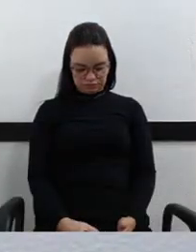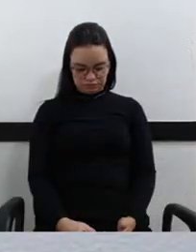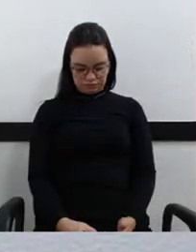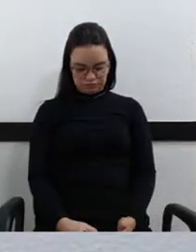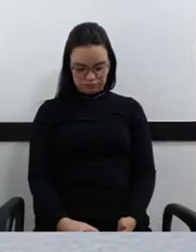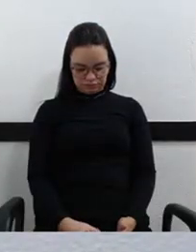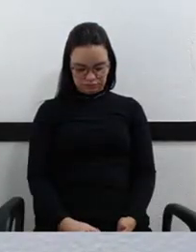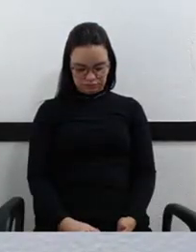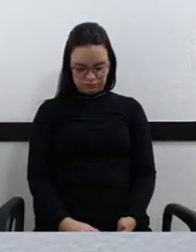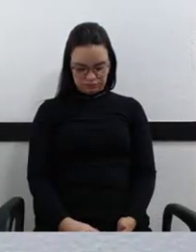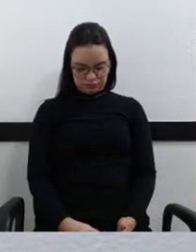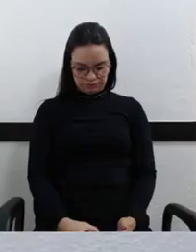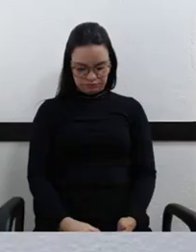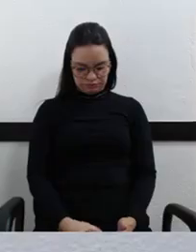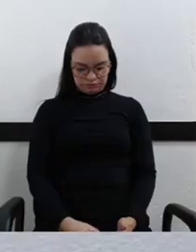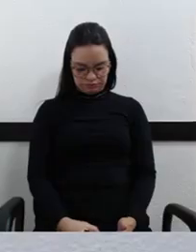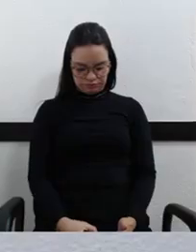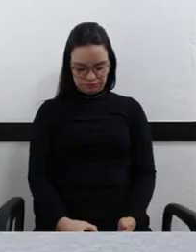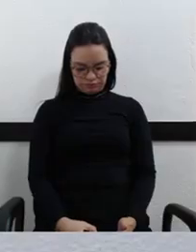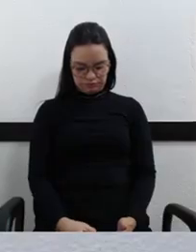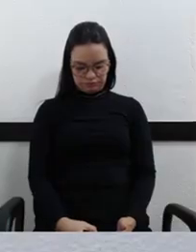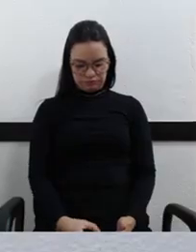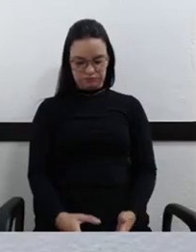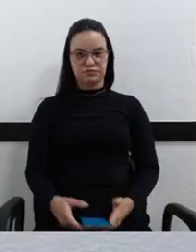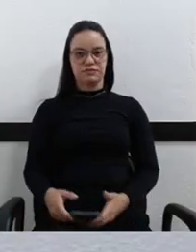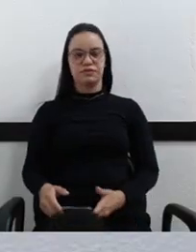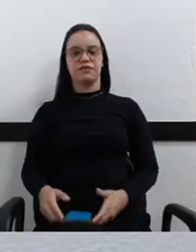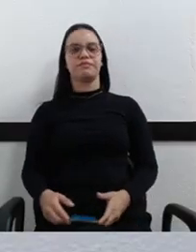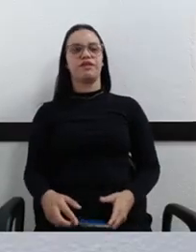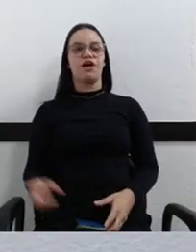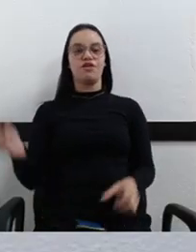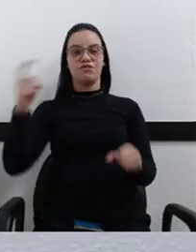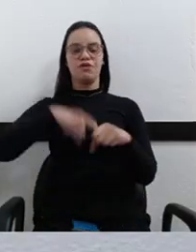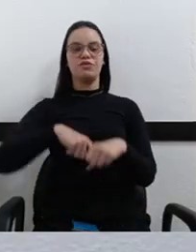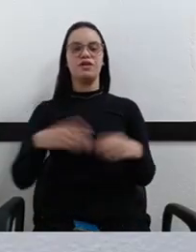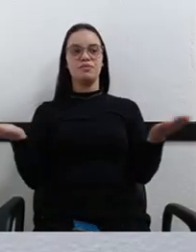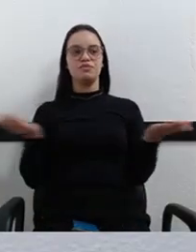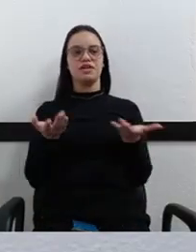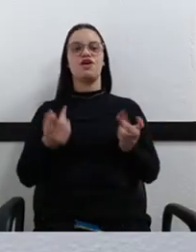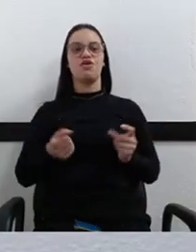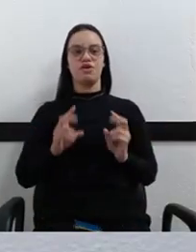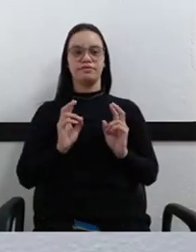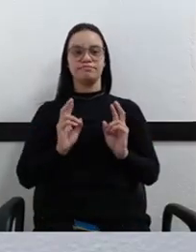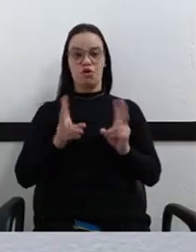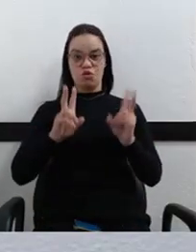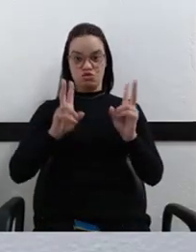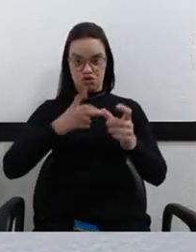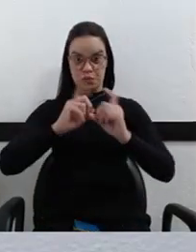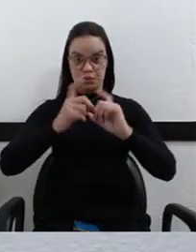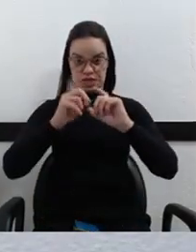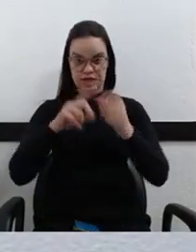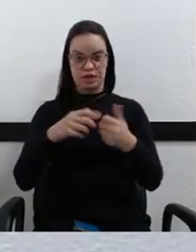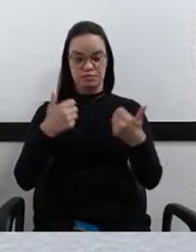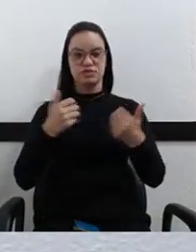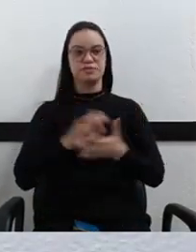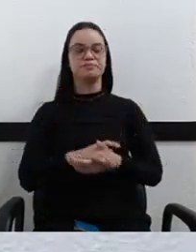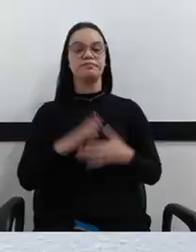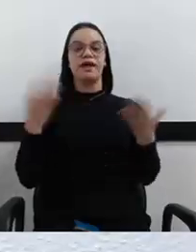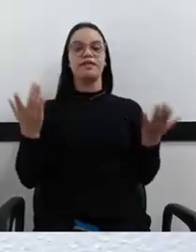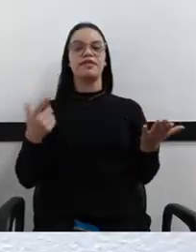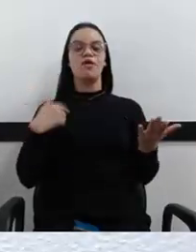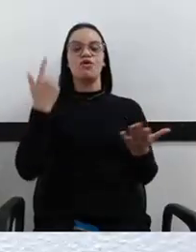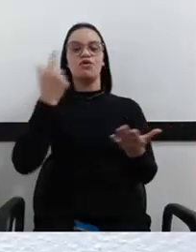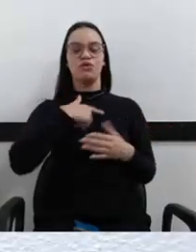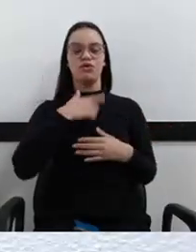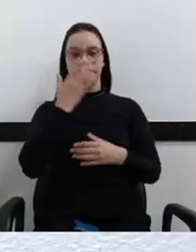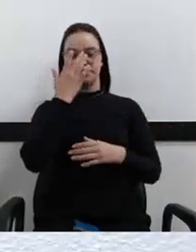Bom, pessoal, retornando então aqui, senhoras e senhores, retornando à sessão do Conselho, nós interrompemos aqui